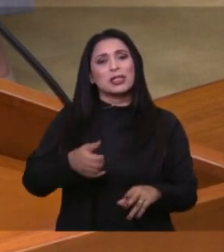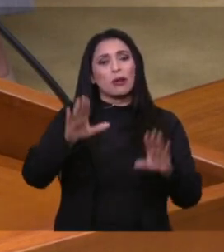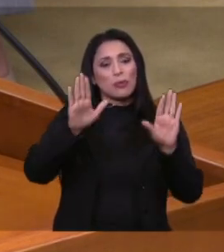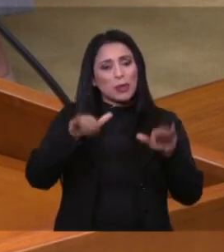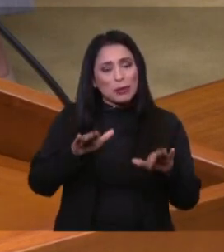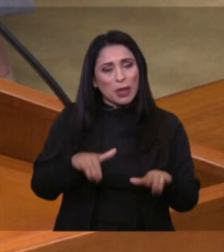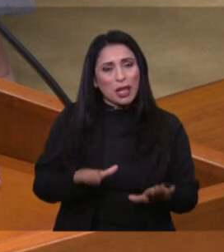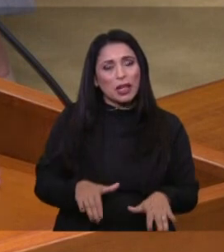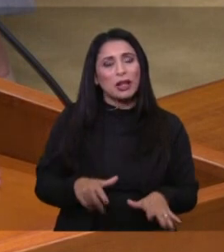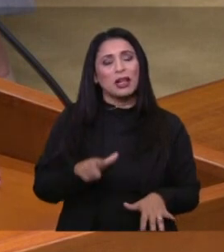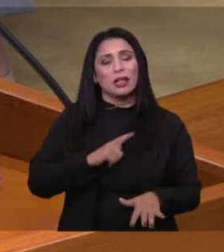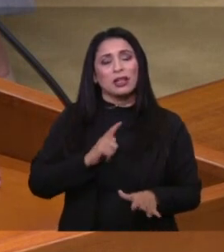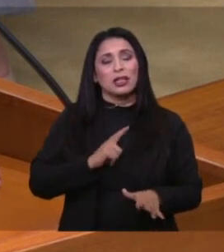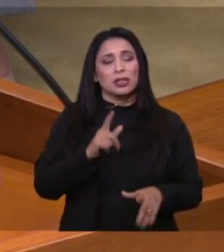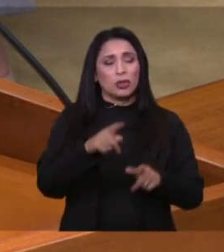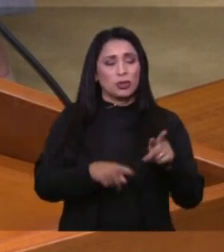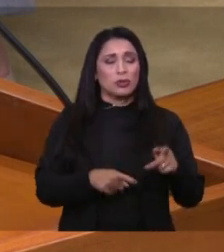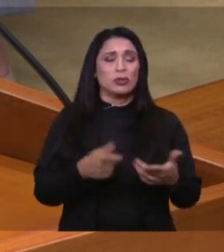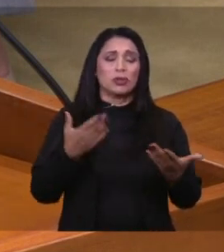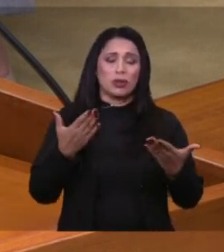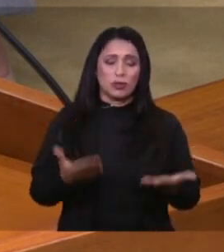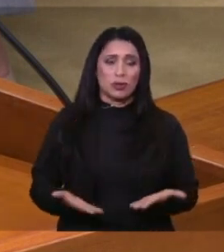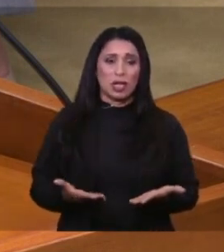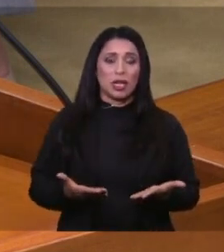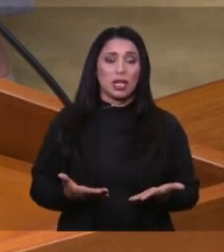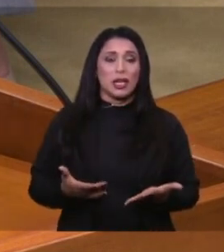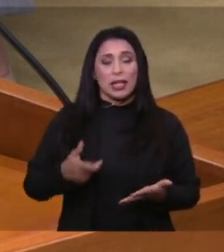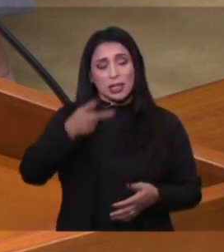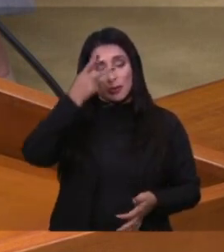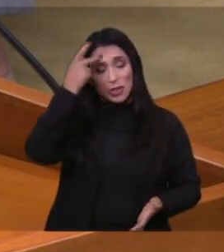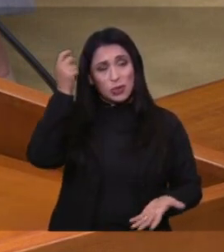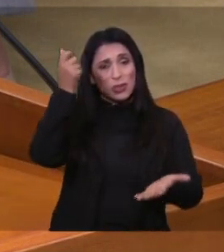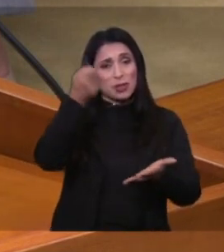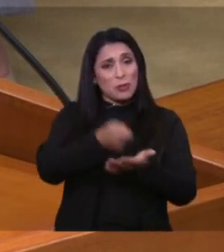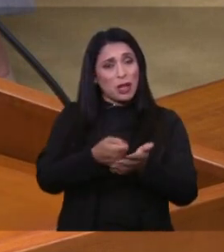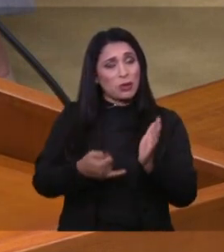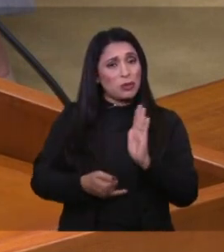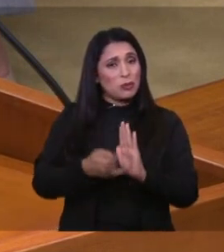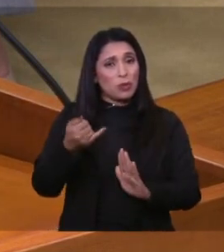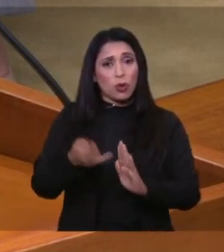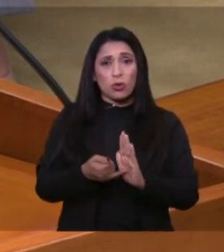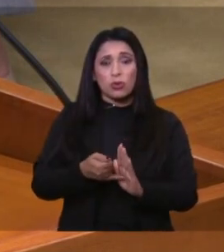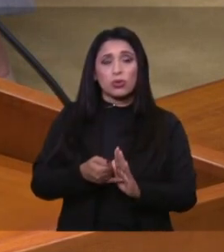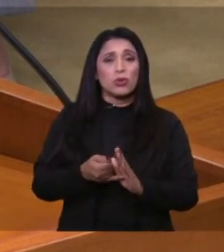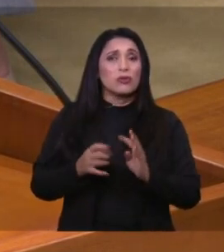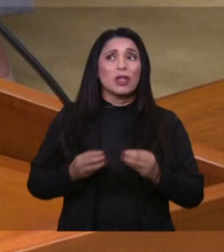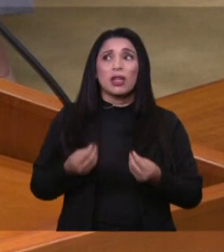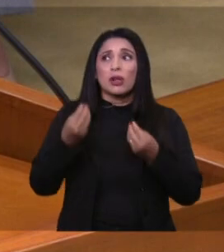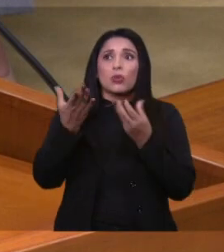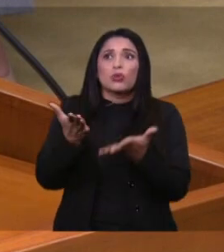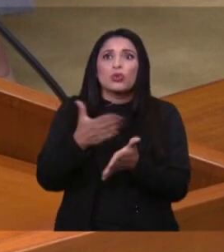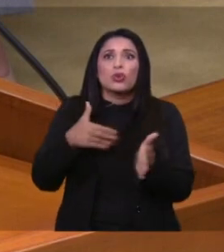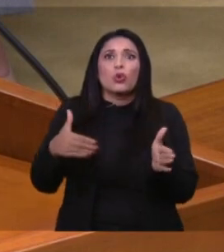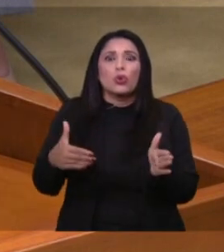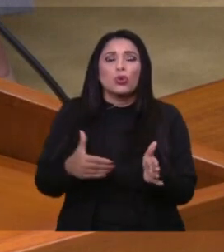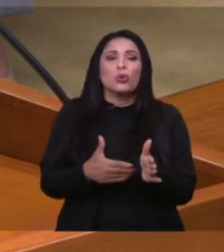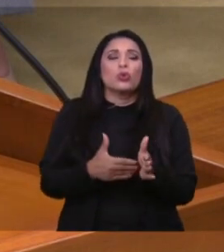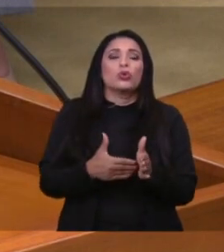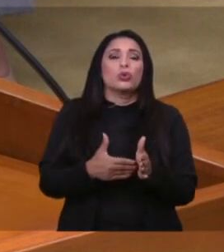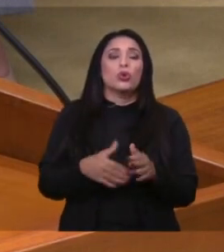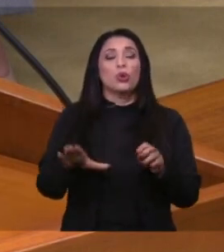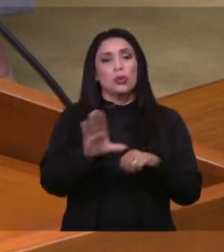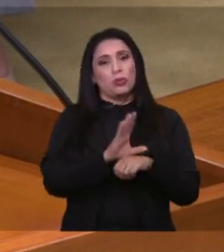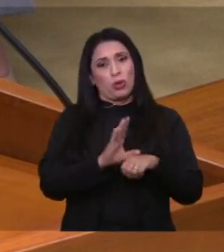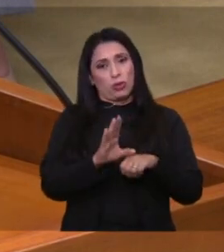empobrecida. Os contribuintes deram tudo ao constitucionalismo. Como